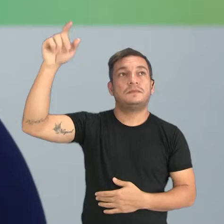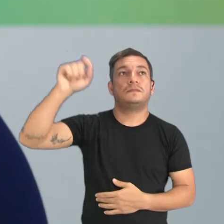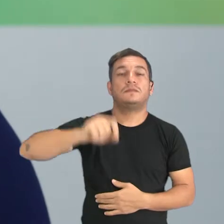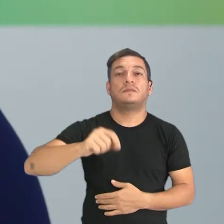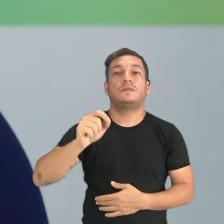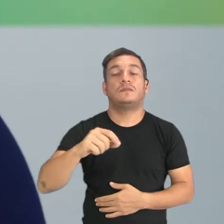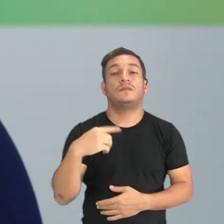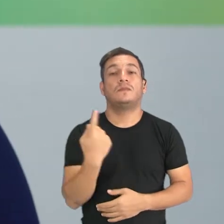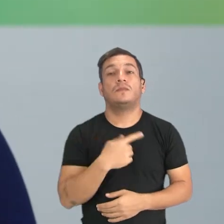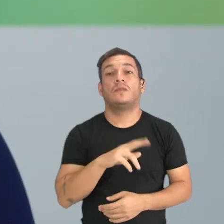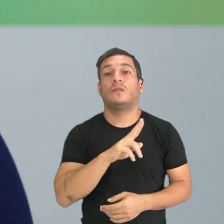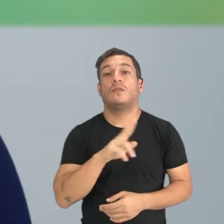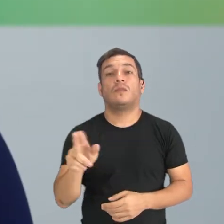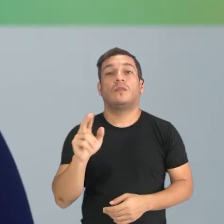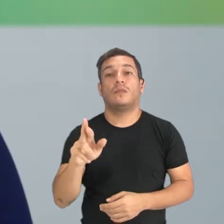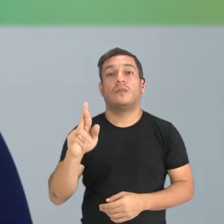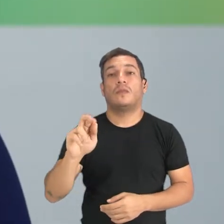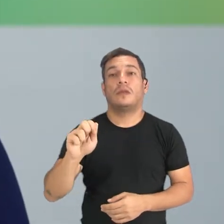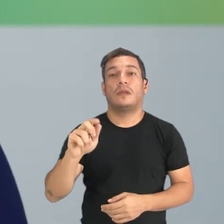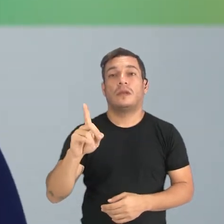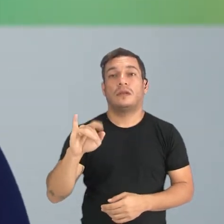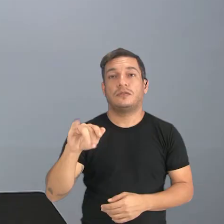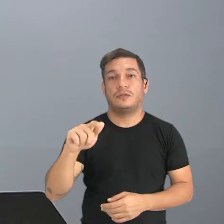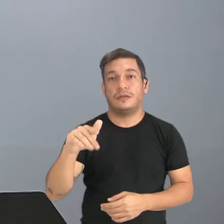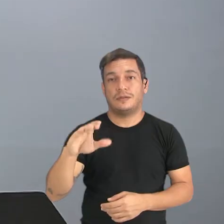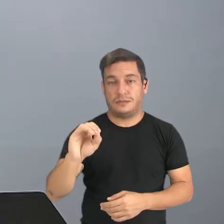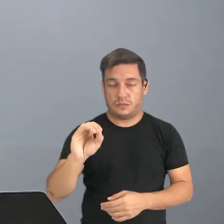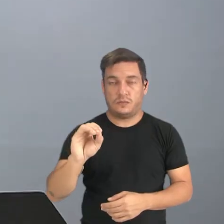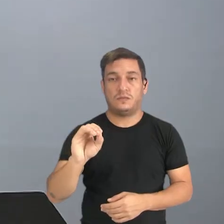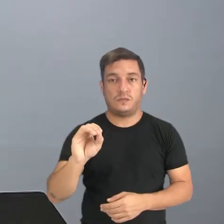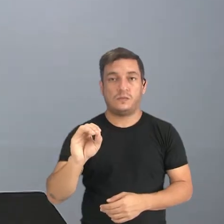luz nós chamamos de radiação